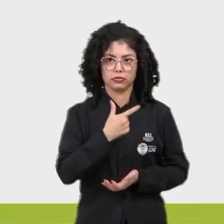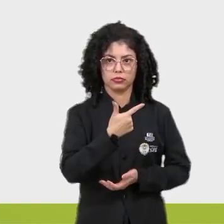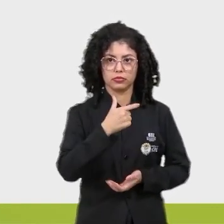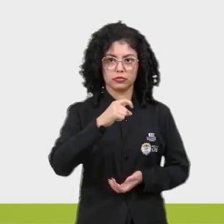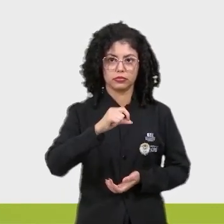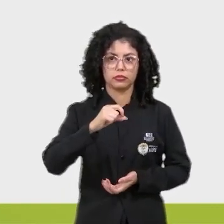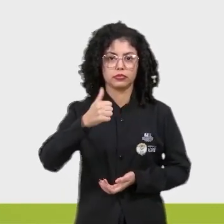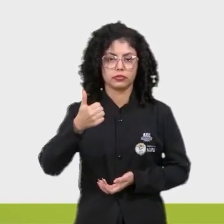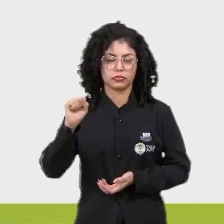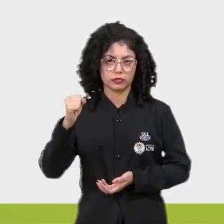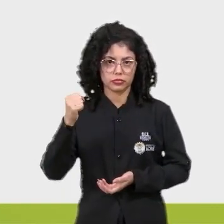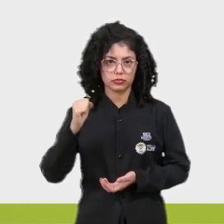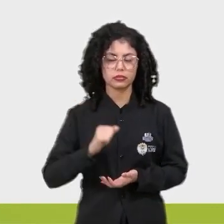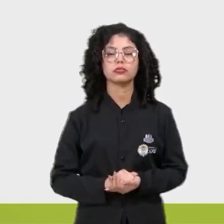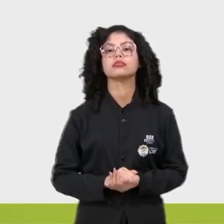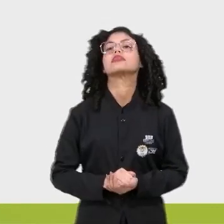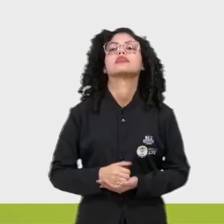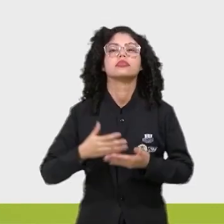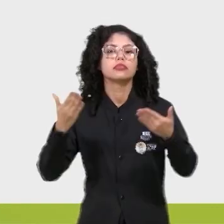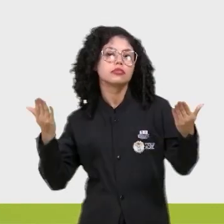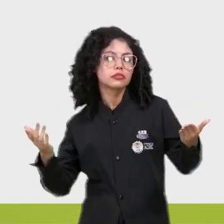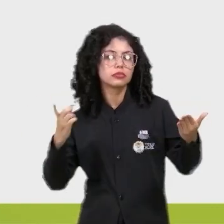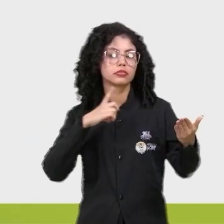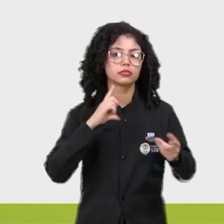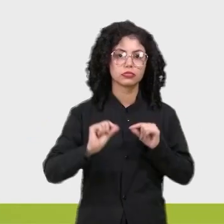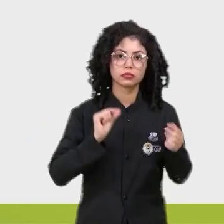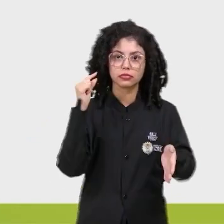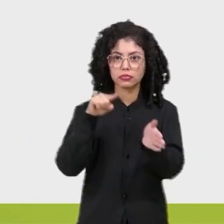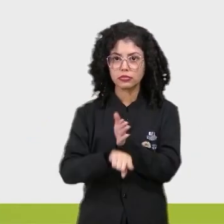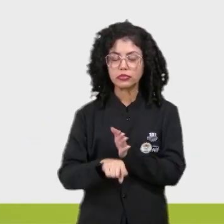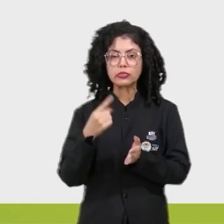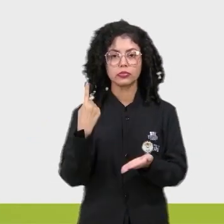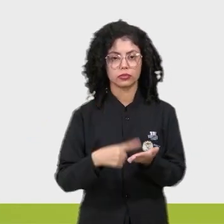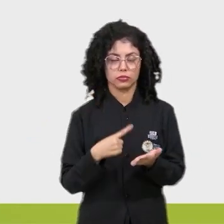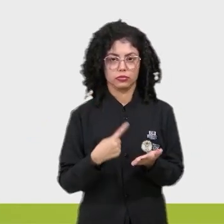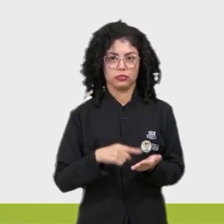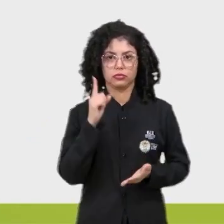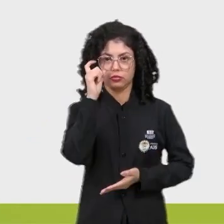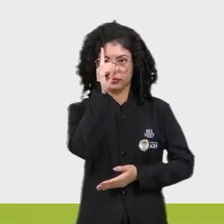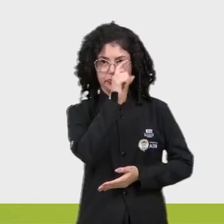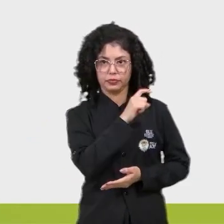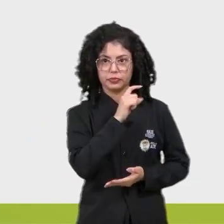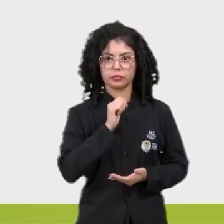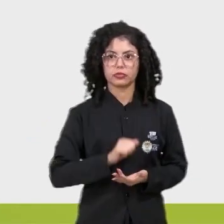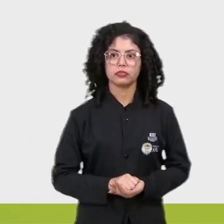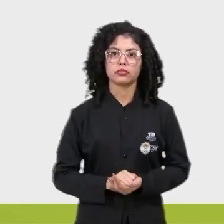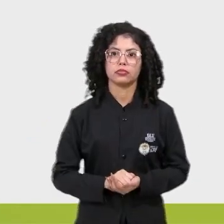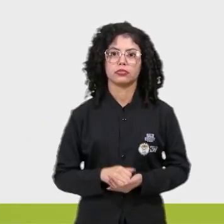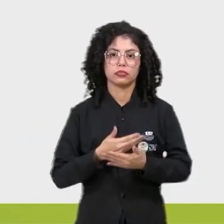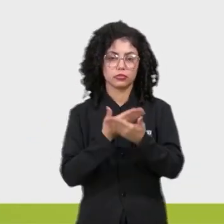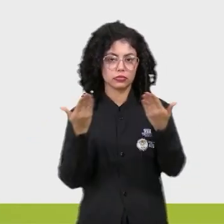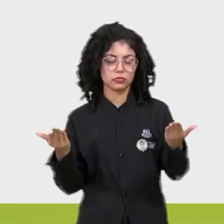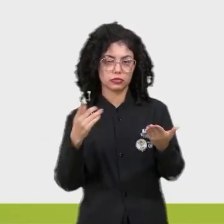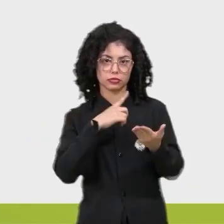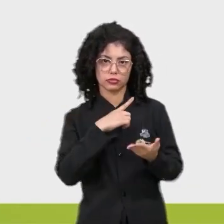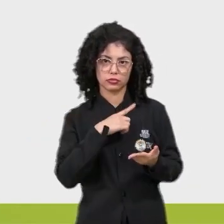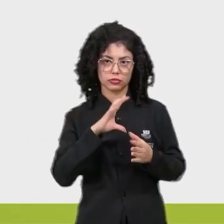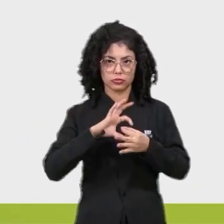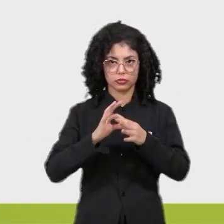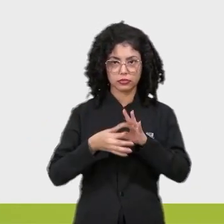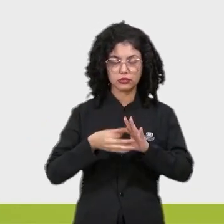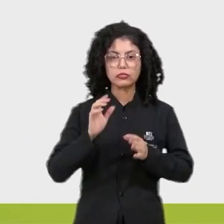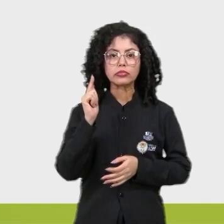Enem 2018. Então, nós temos aqui uma questão que é considerada difícil, tá? Para nesse contexto da